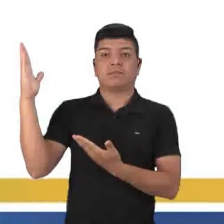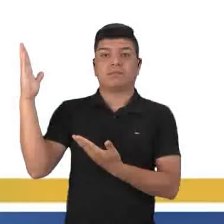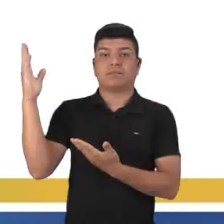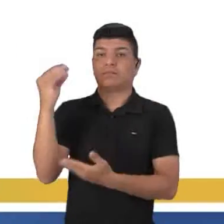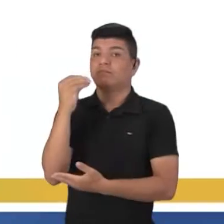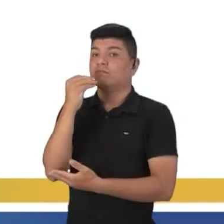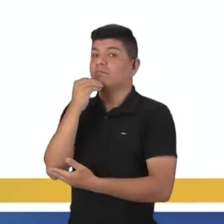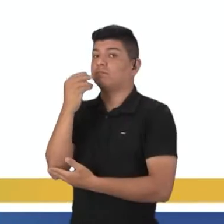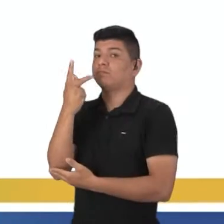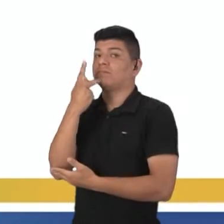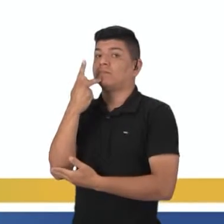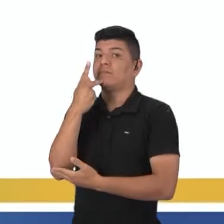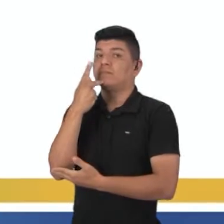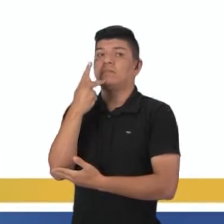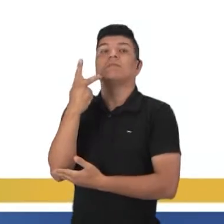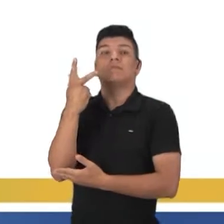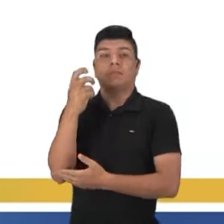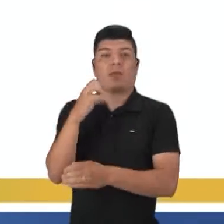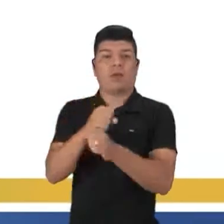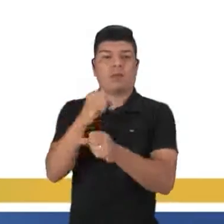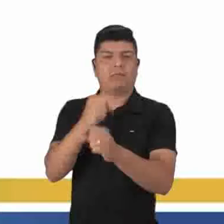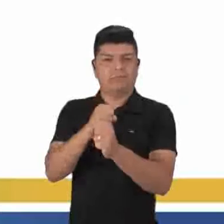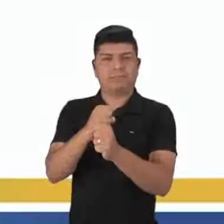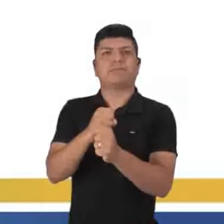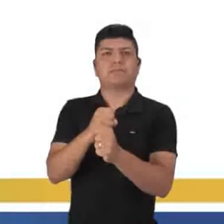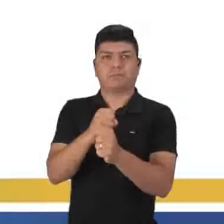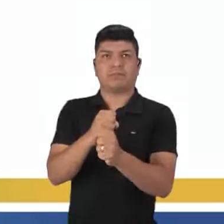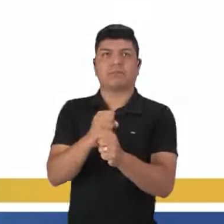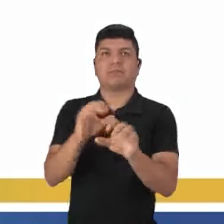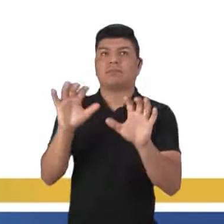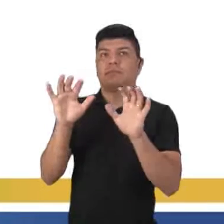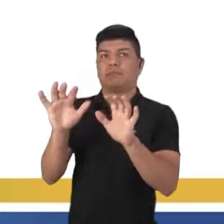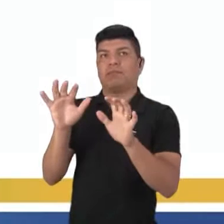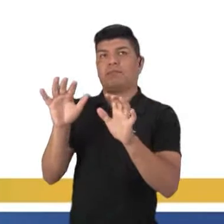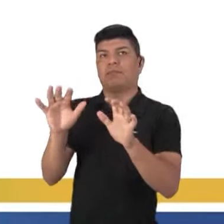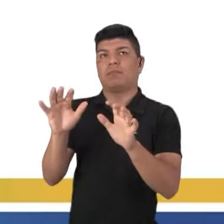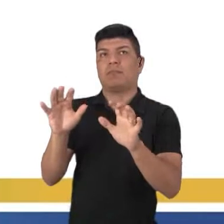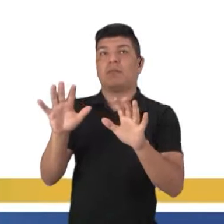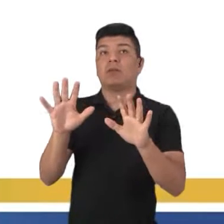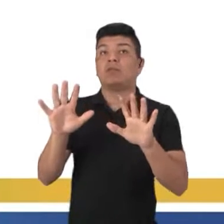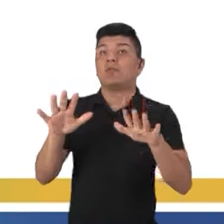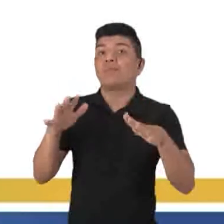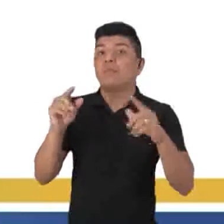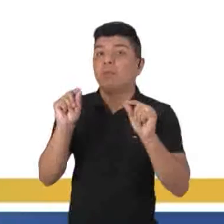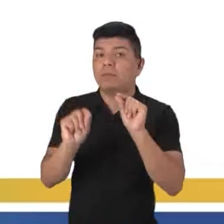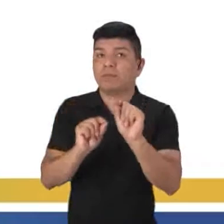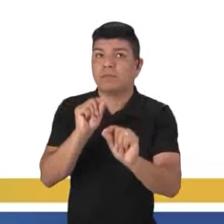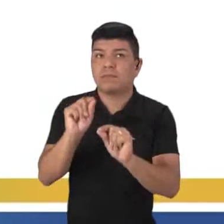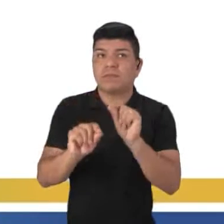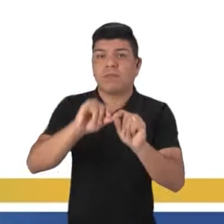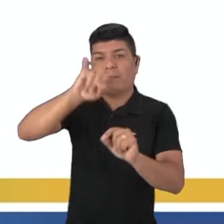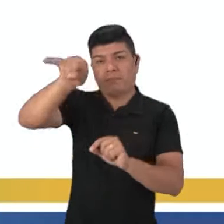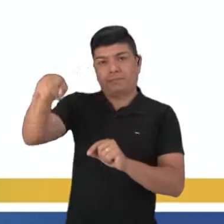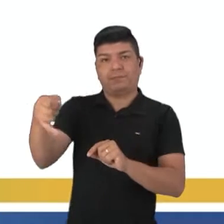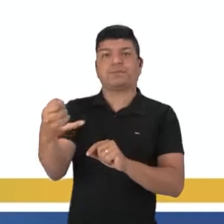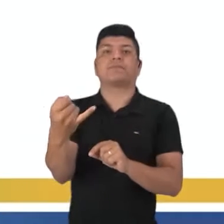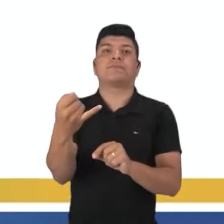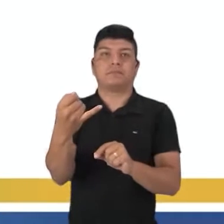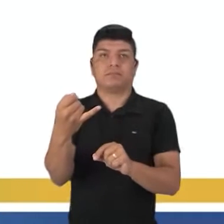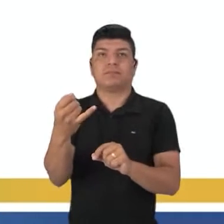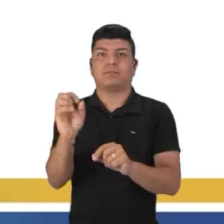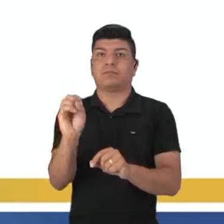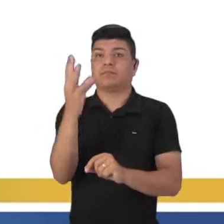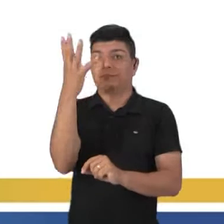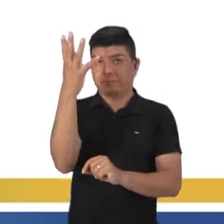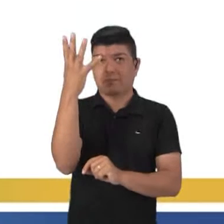sobre probabilidade então, O cálculo de probabilidade vai consistir aí na mensuração, das chances de um determinado